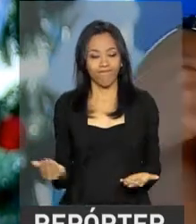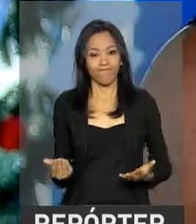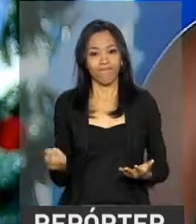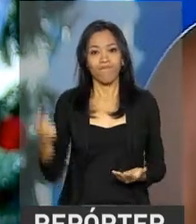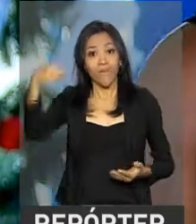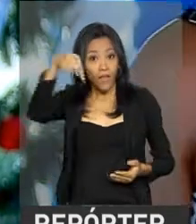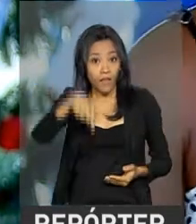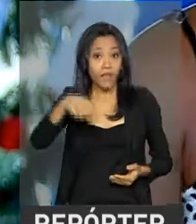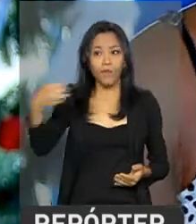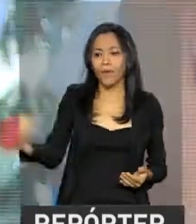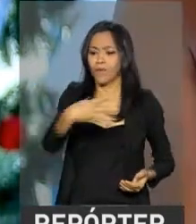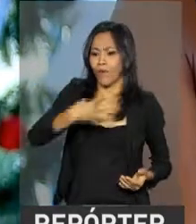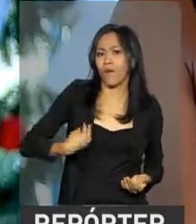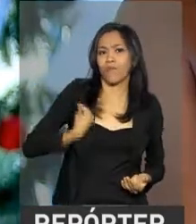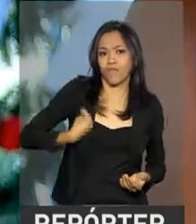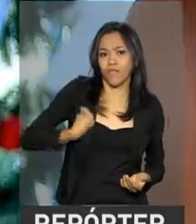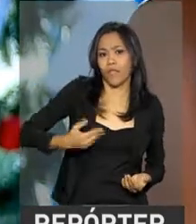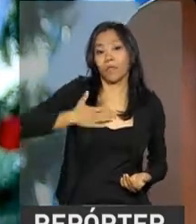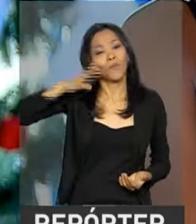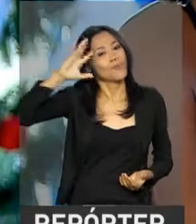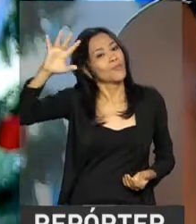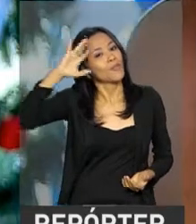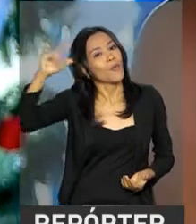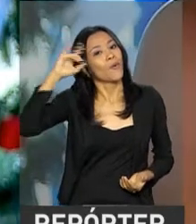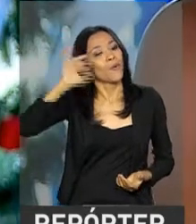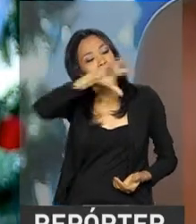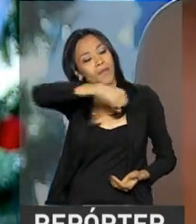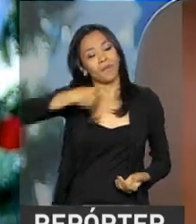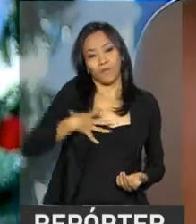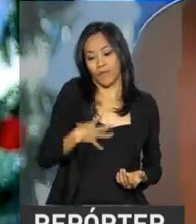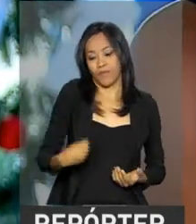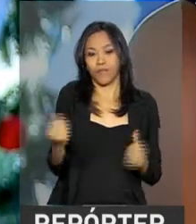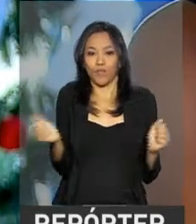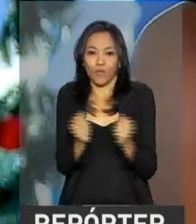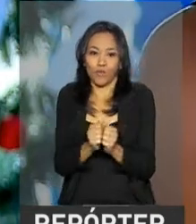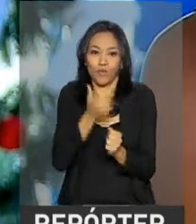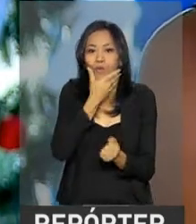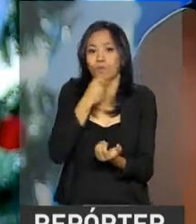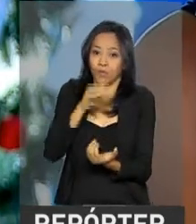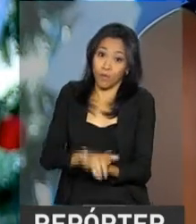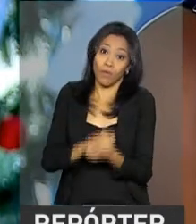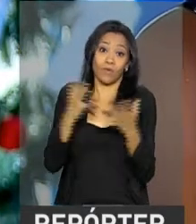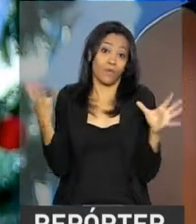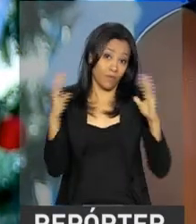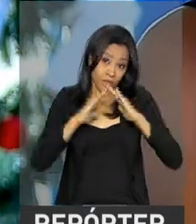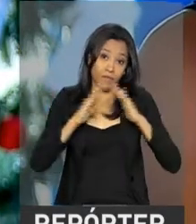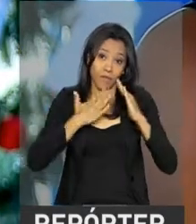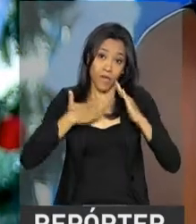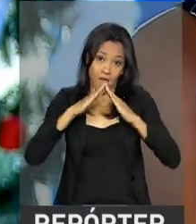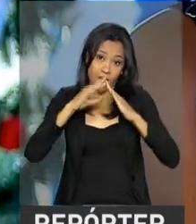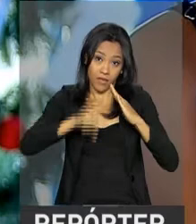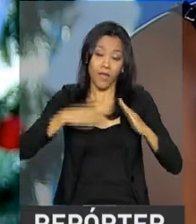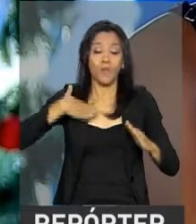uma nova vida, né? Meu sonho é de ter meus filhos dentro da minha casa, meu marido dentro da minha casa. Esse é